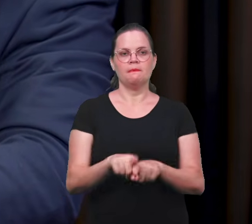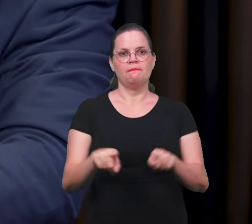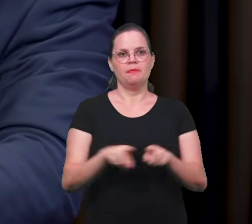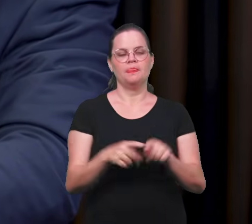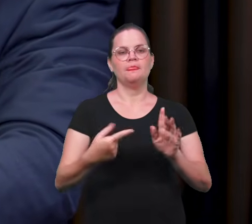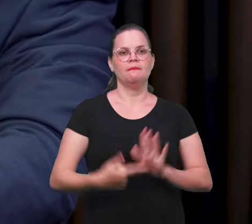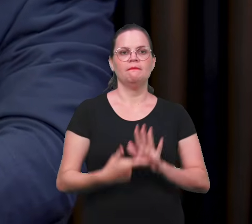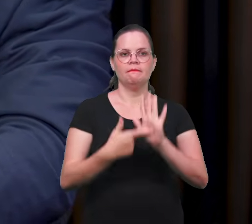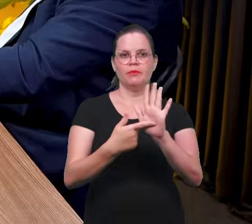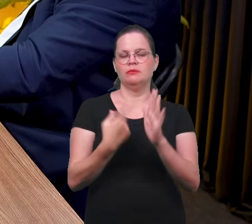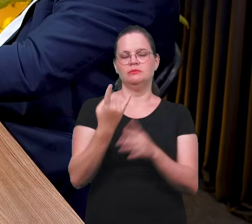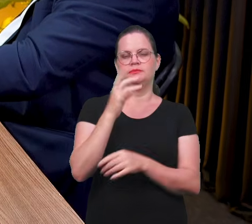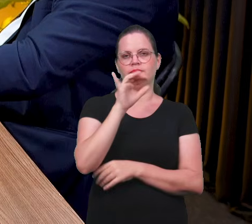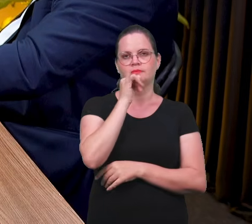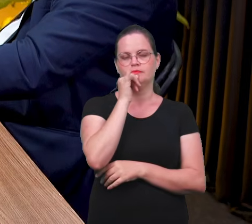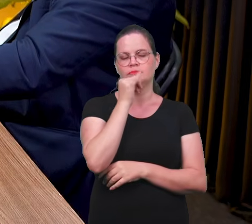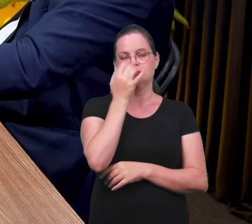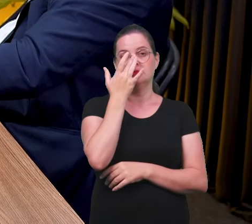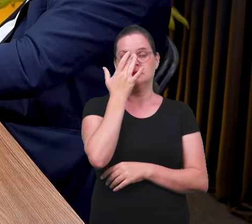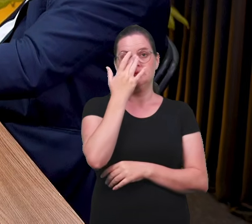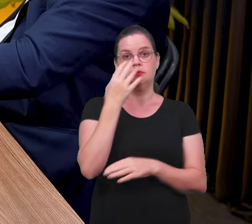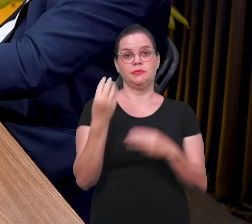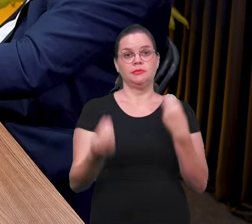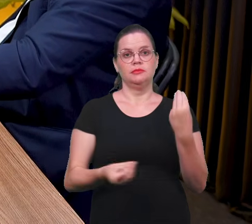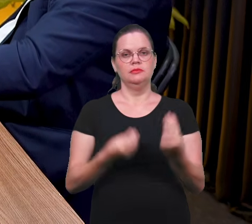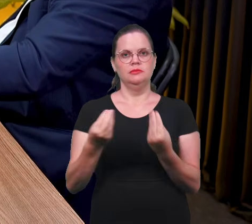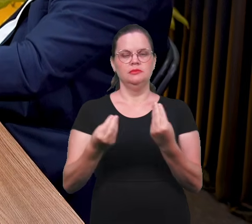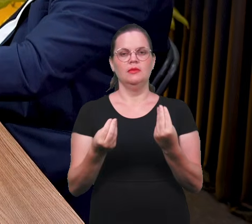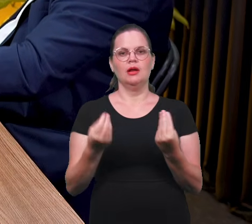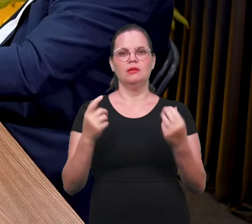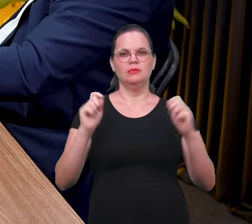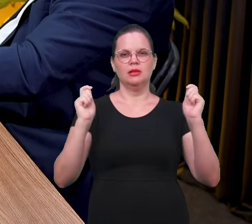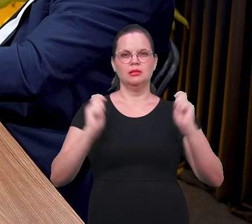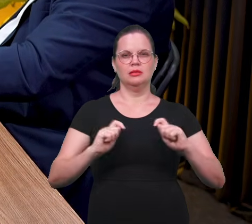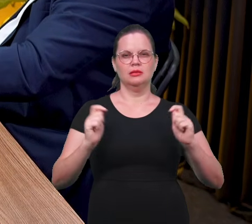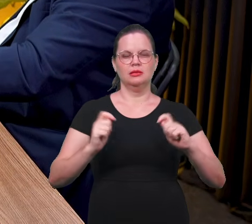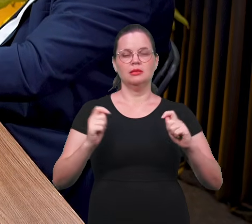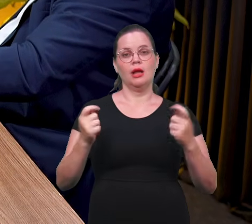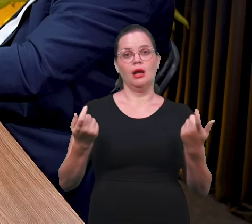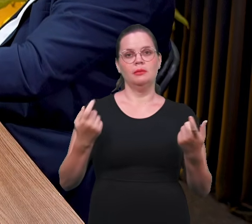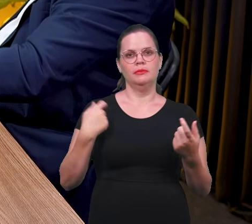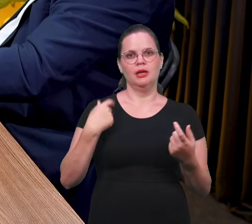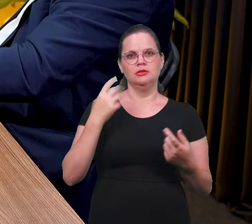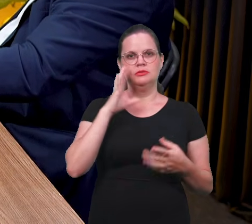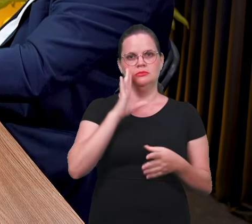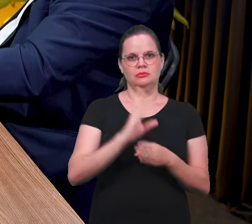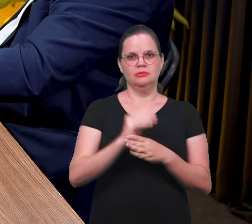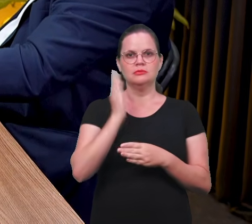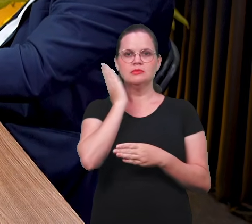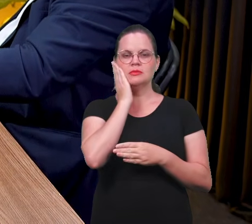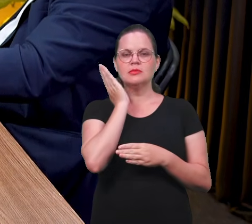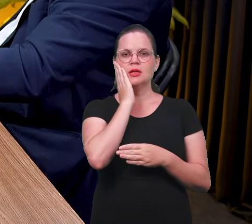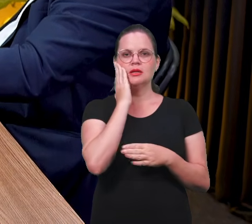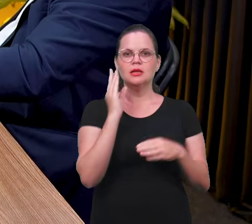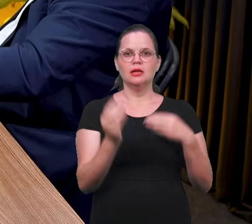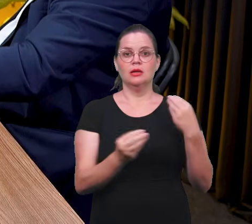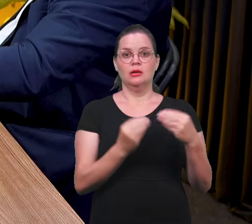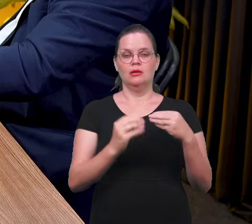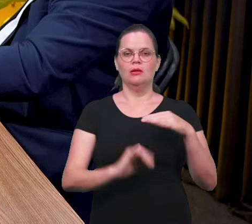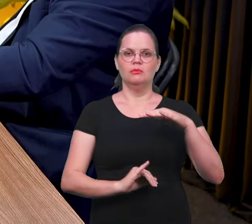um exemplo de como a didática de algumas instituições, igual a